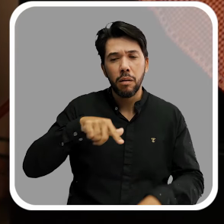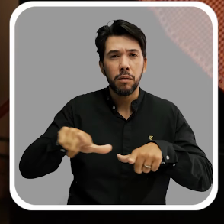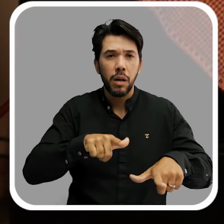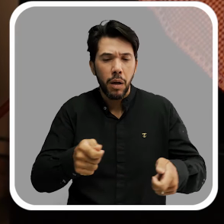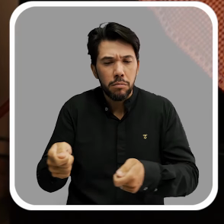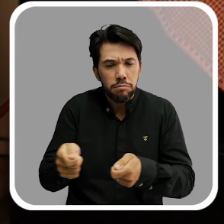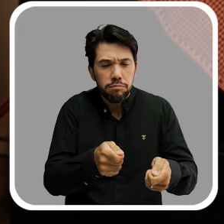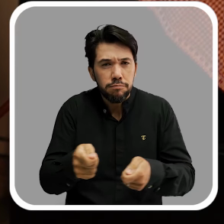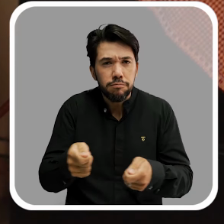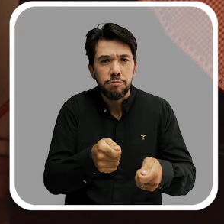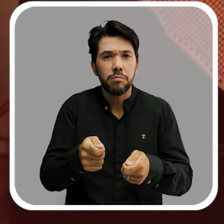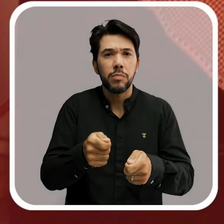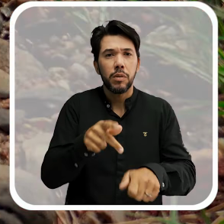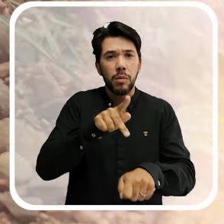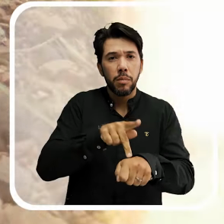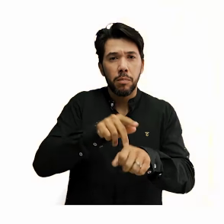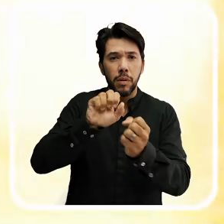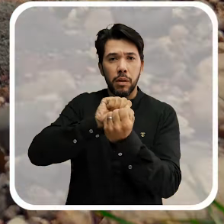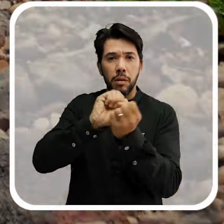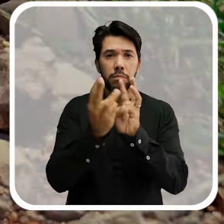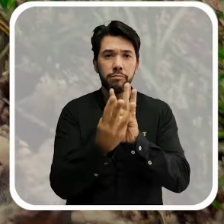pedra de cristal, né?